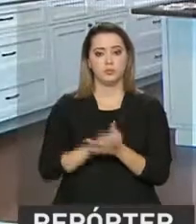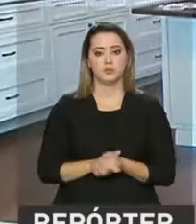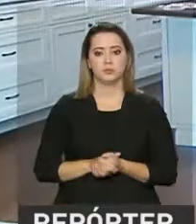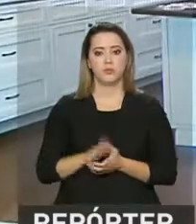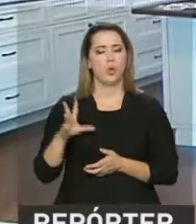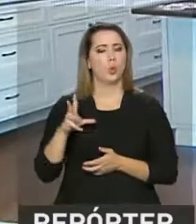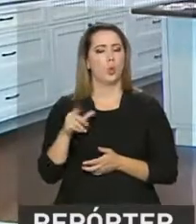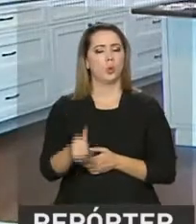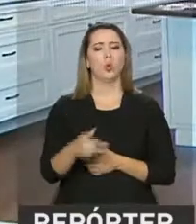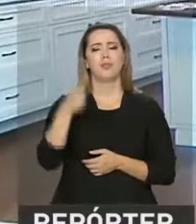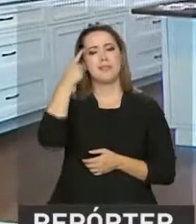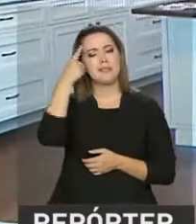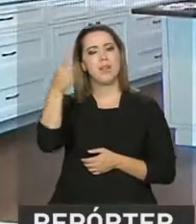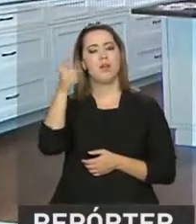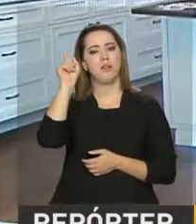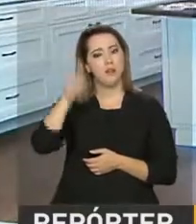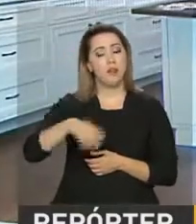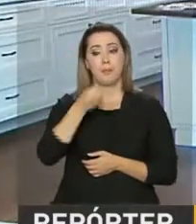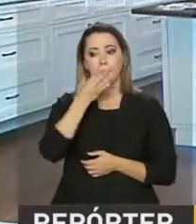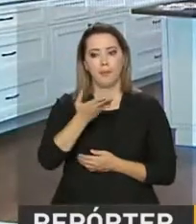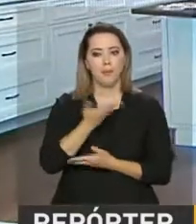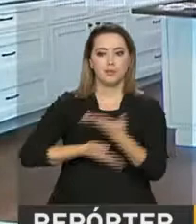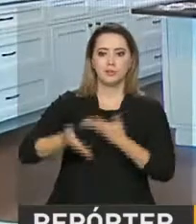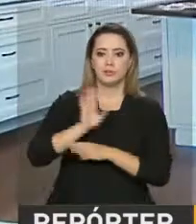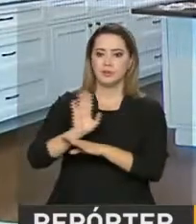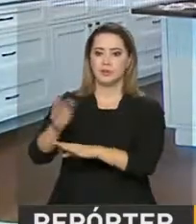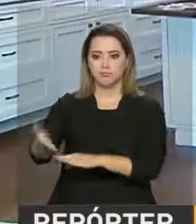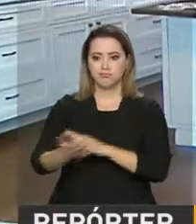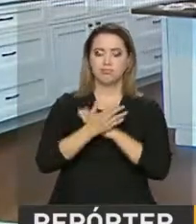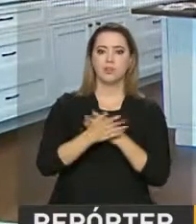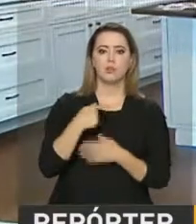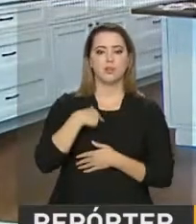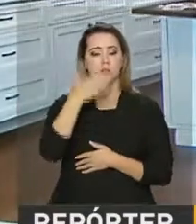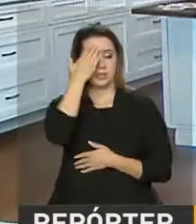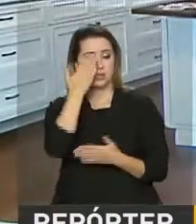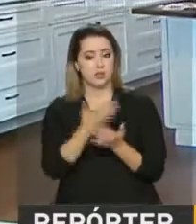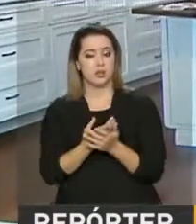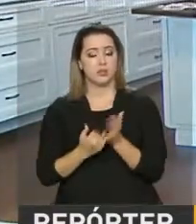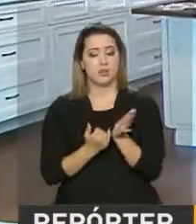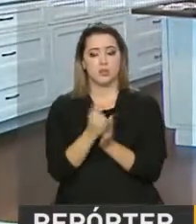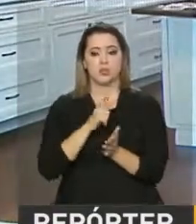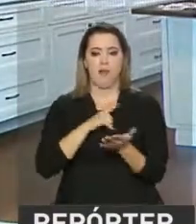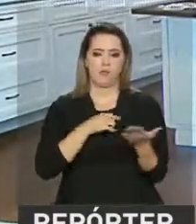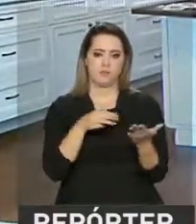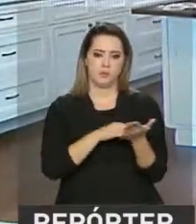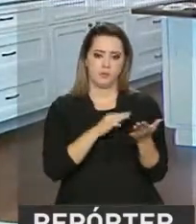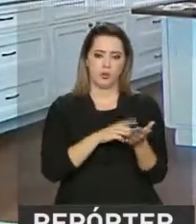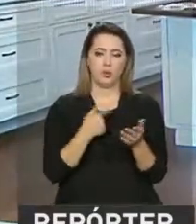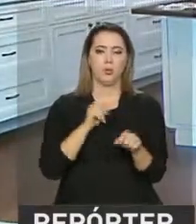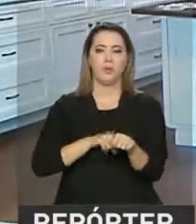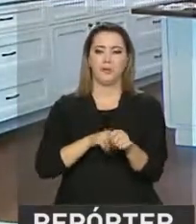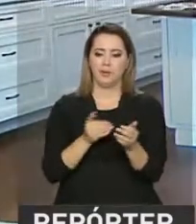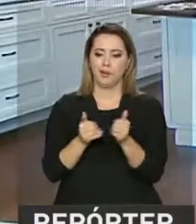ideia de você dividir conhecimento é muito boa e muito bem-vinda. Eu creio que se eu tivesse em mãos esse guia quando eu abri a minha